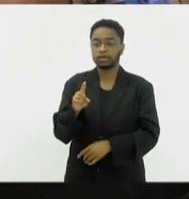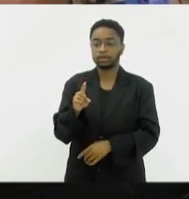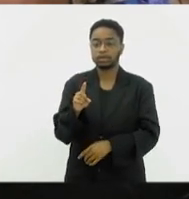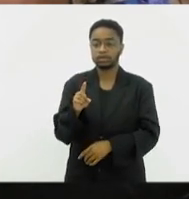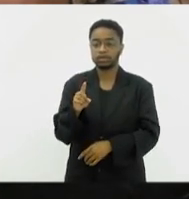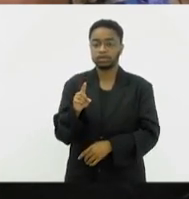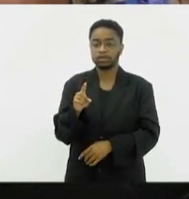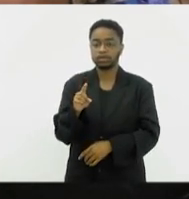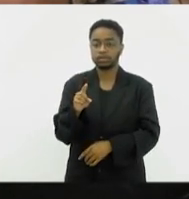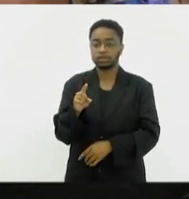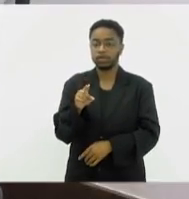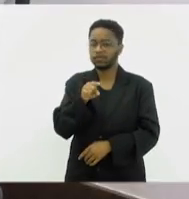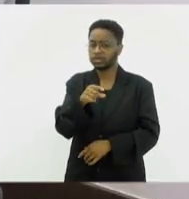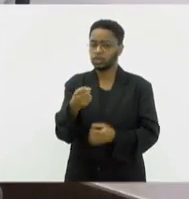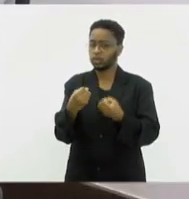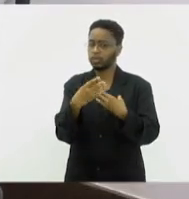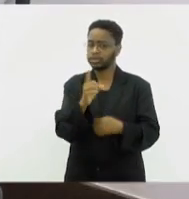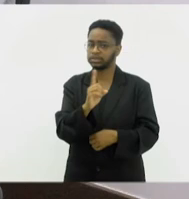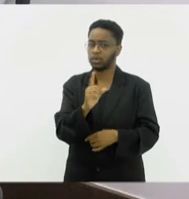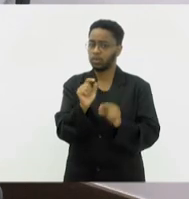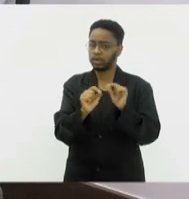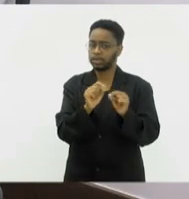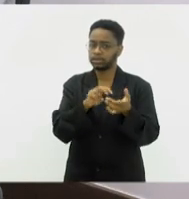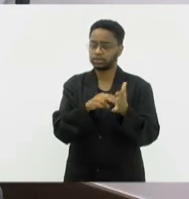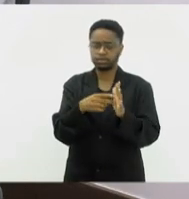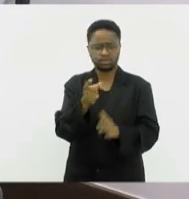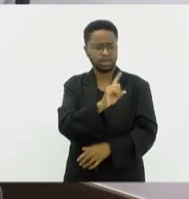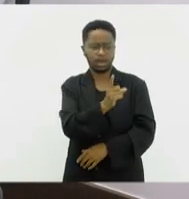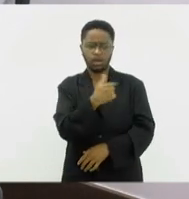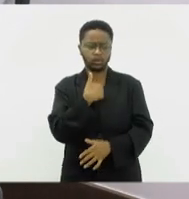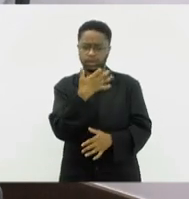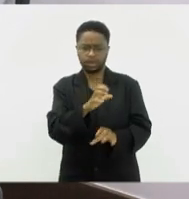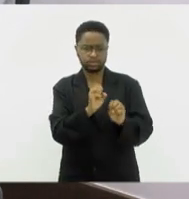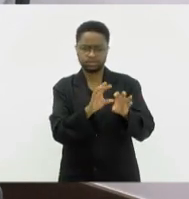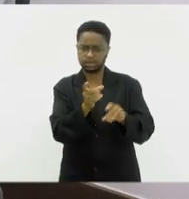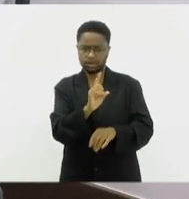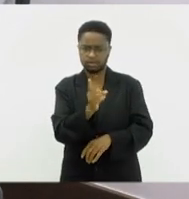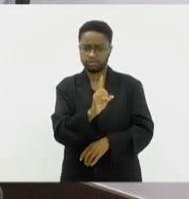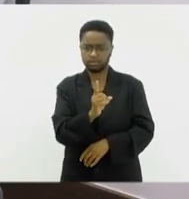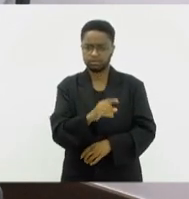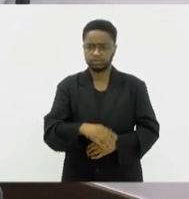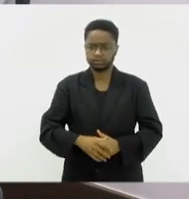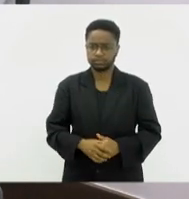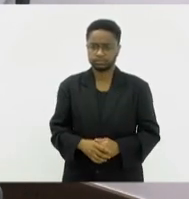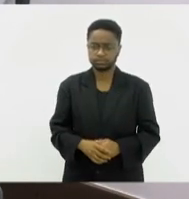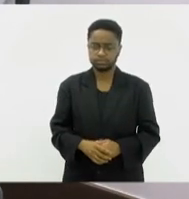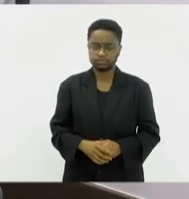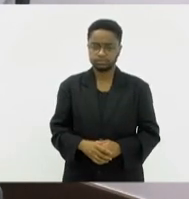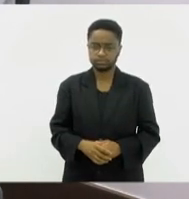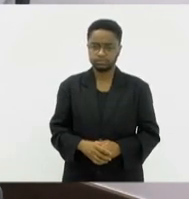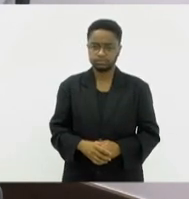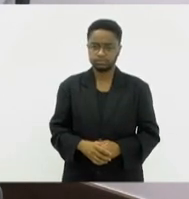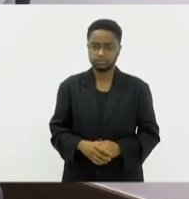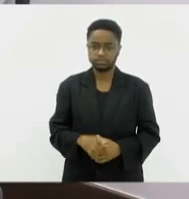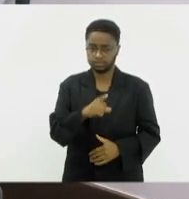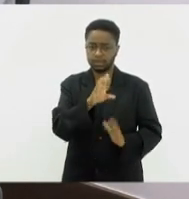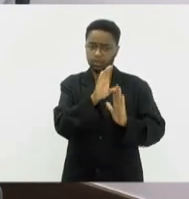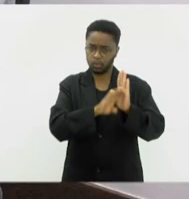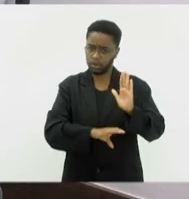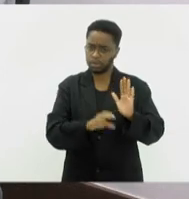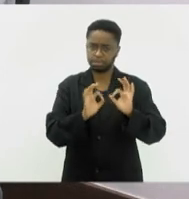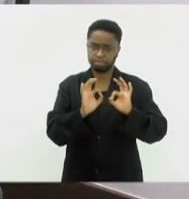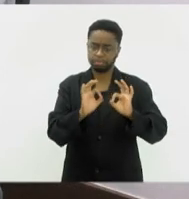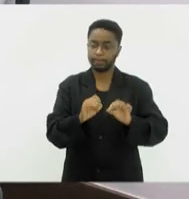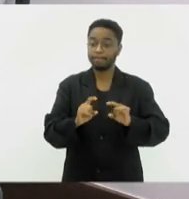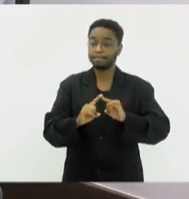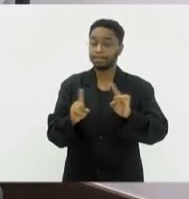altura do campeonato, me ensinar o que é transação penal, correto? Não, Vossa Excelência. Longe de mim querer ensinar, ainda mais pelo... Uma transação penal é isso. Todo o currículo que o senhor tem... Uma transação penal